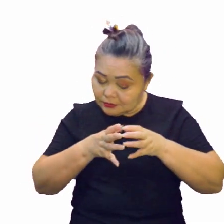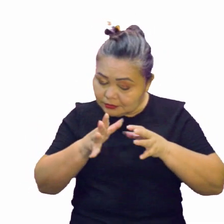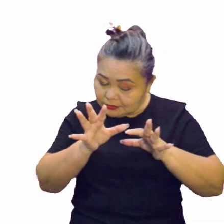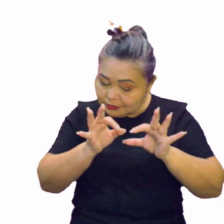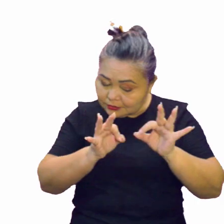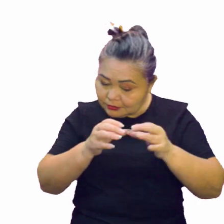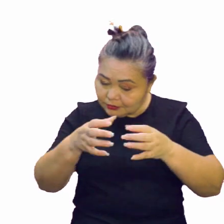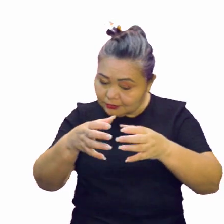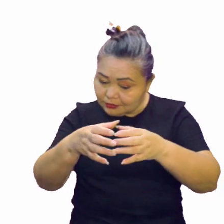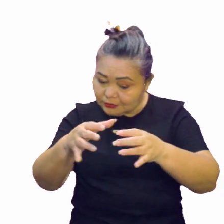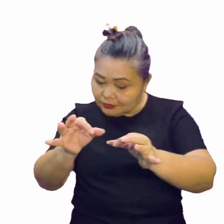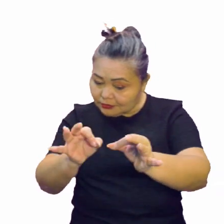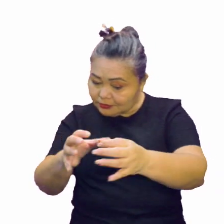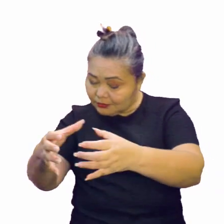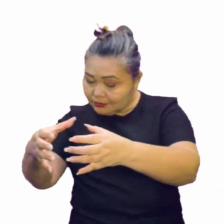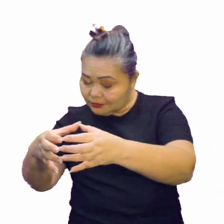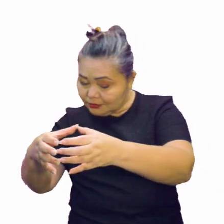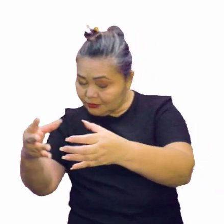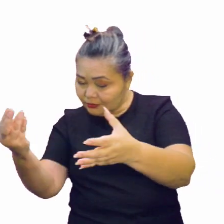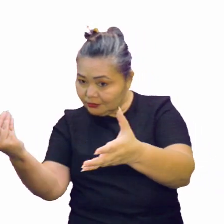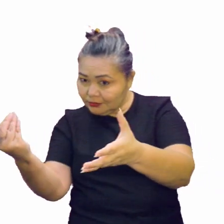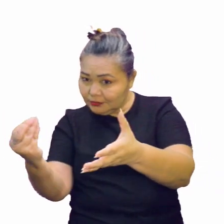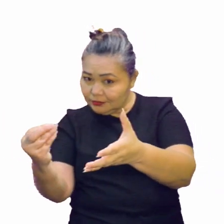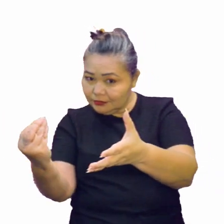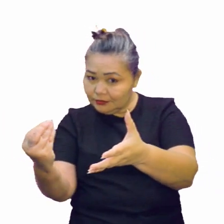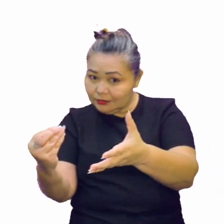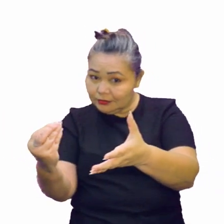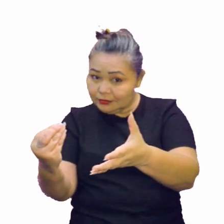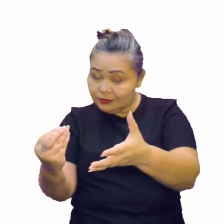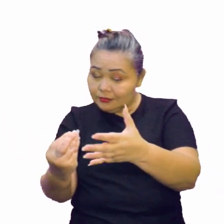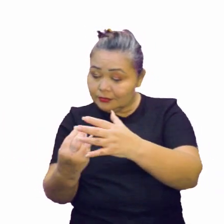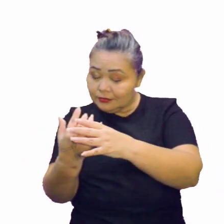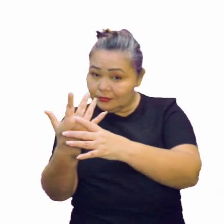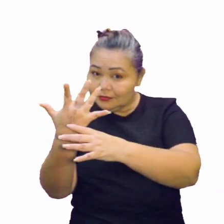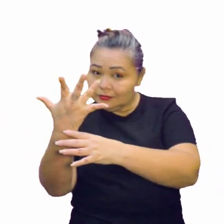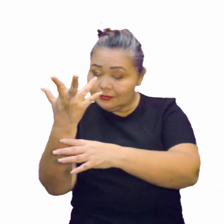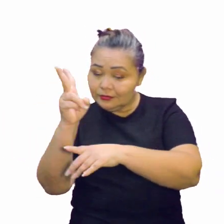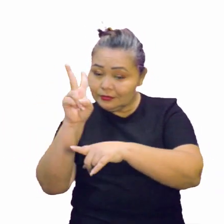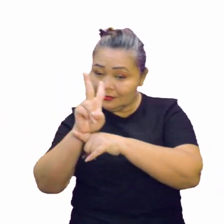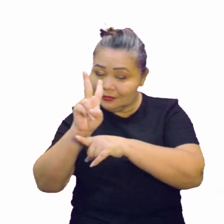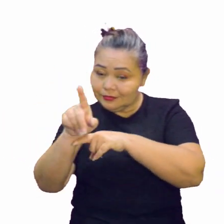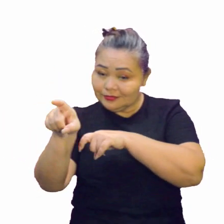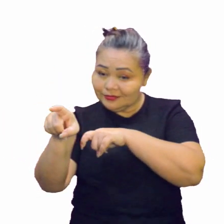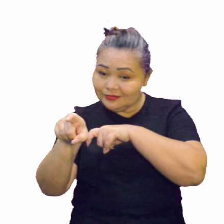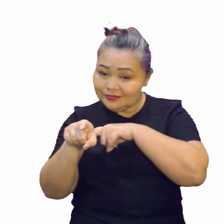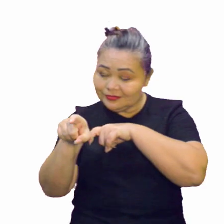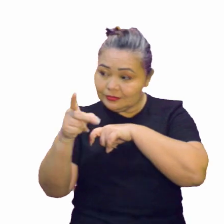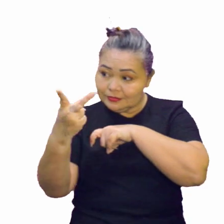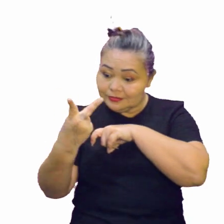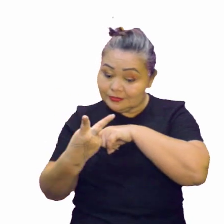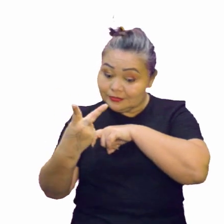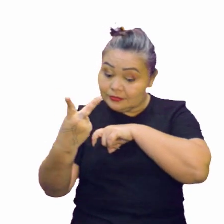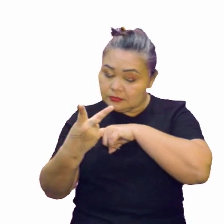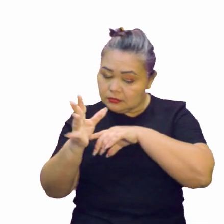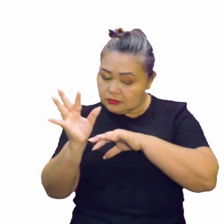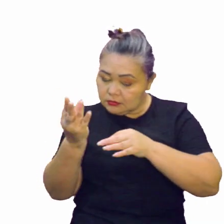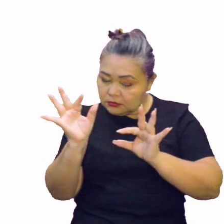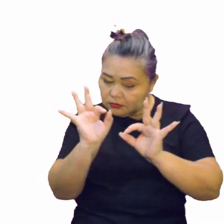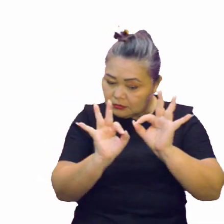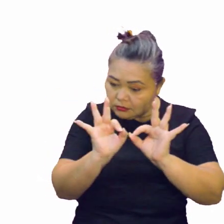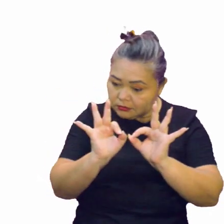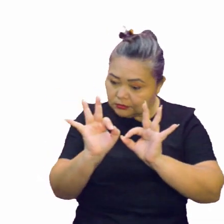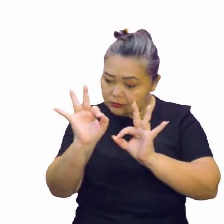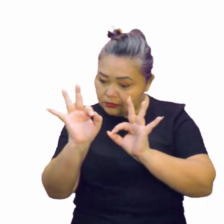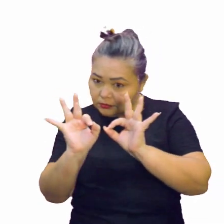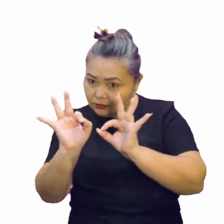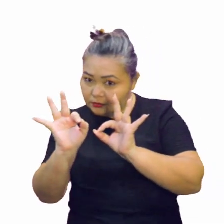em componentes árvores e cultivos agrícolas. Temos que lembrar que quando a gente fala